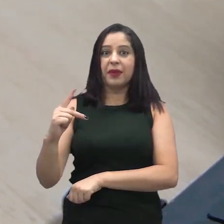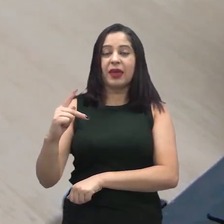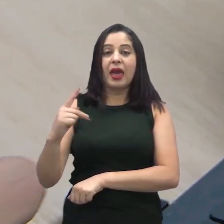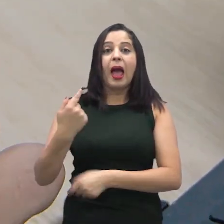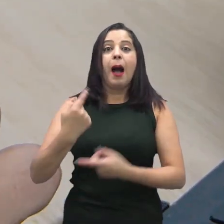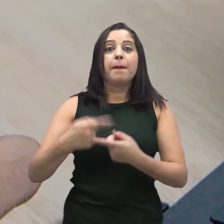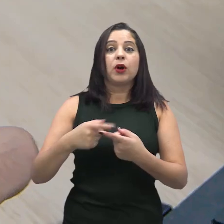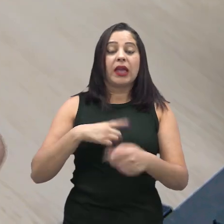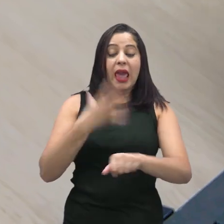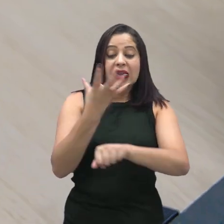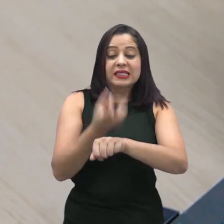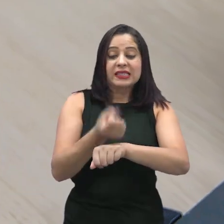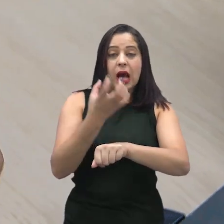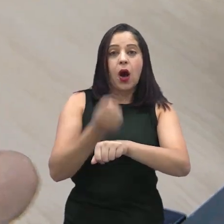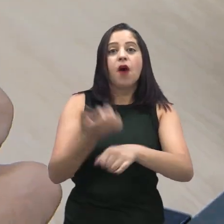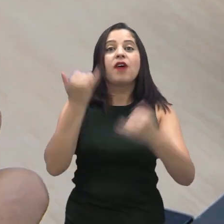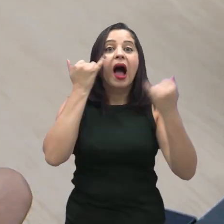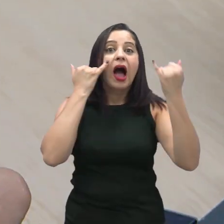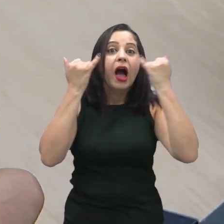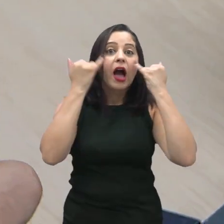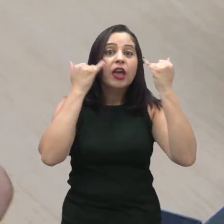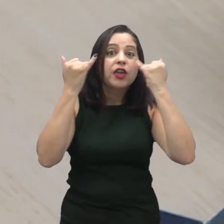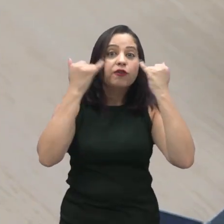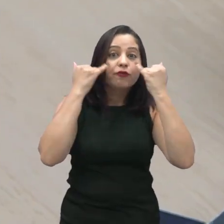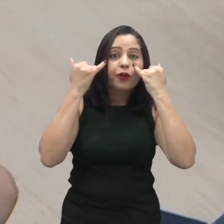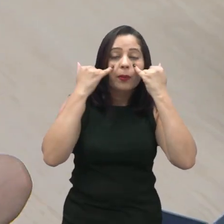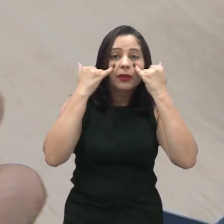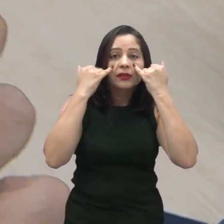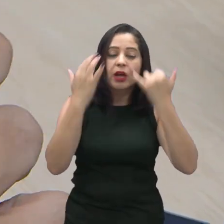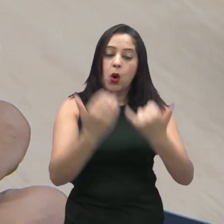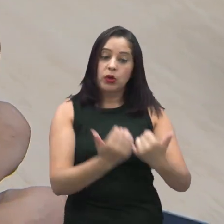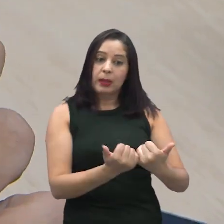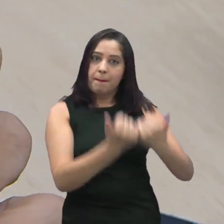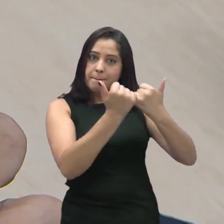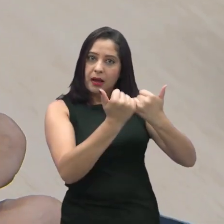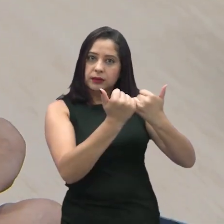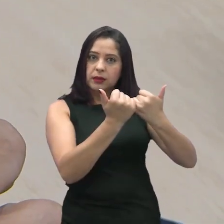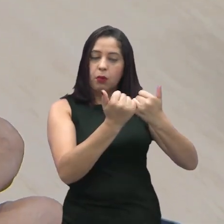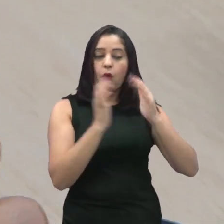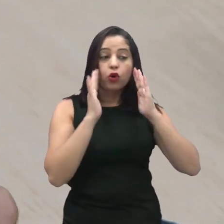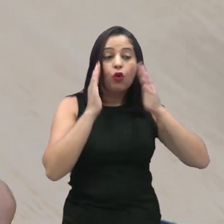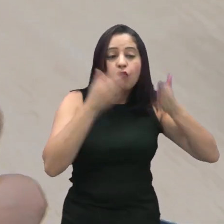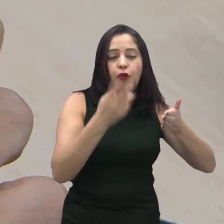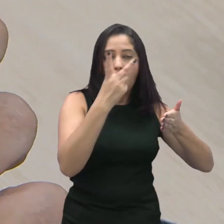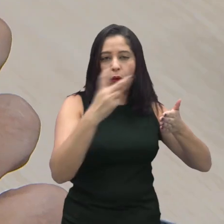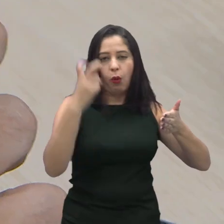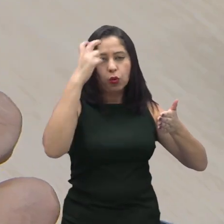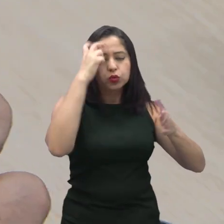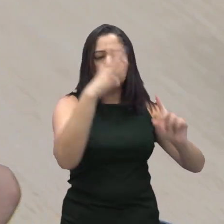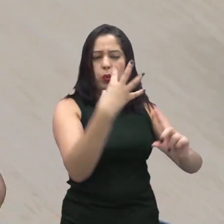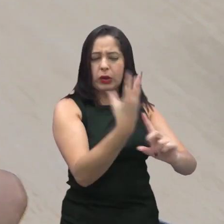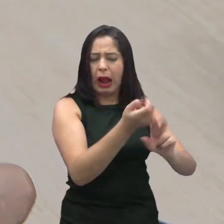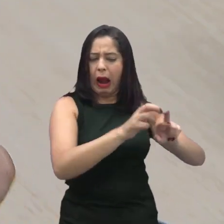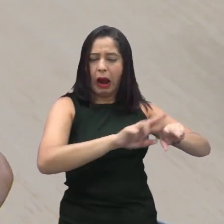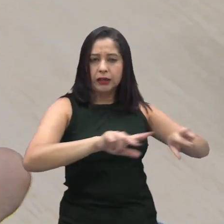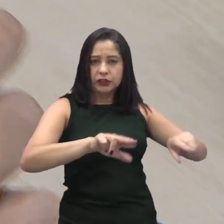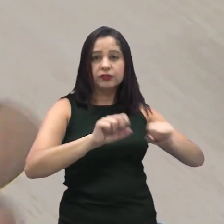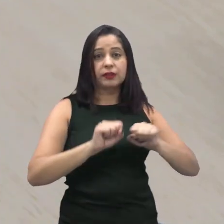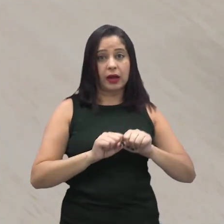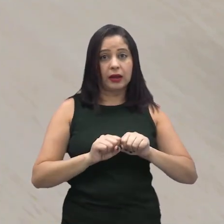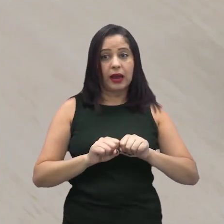reunir informações de patrimônios materiais e imateriais de São José dos Campos, os usuários do aplicativo